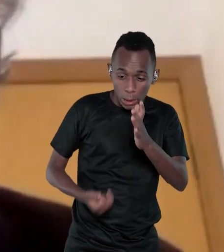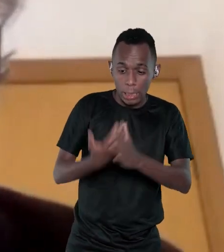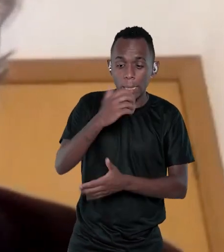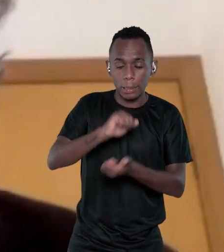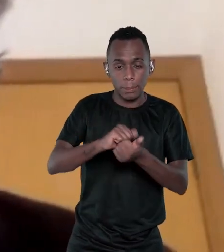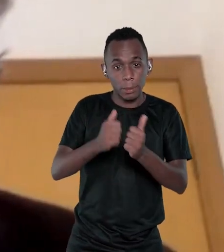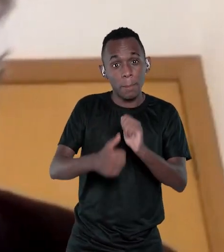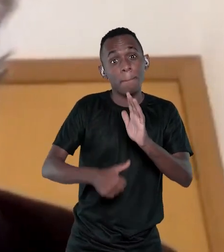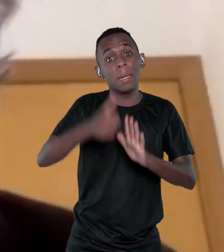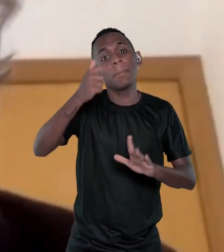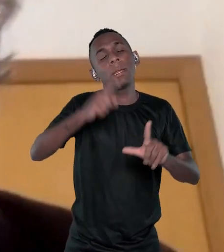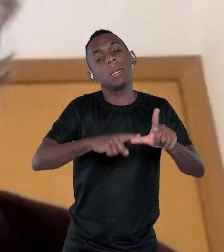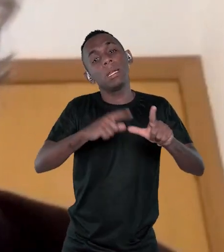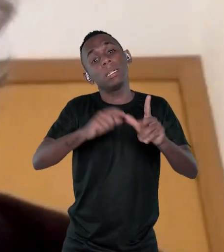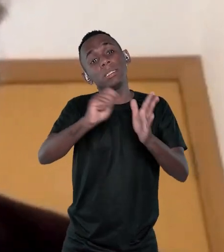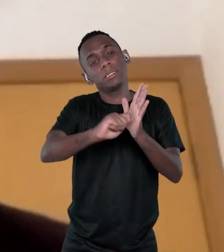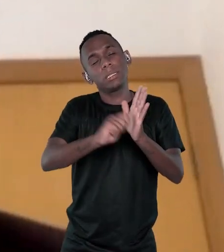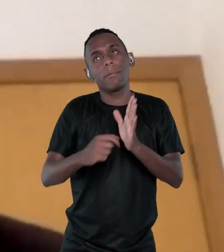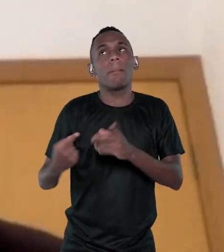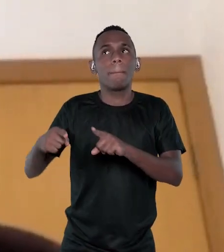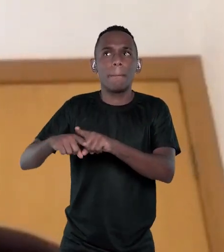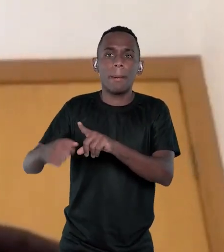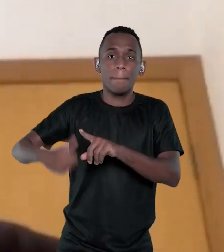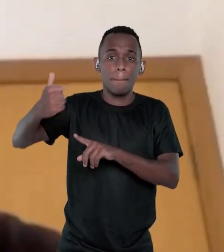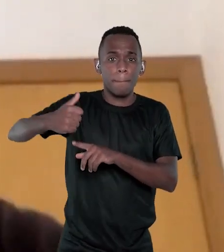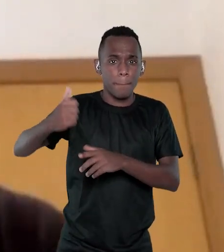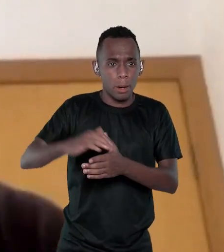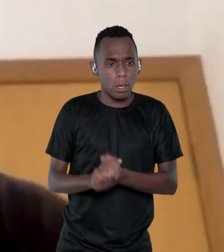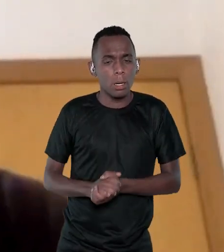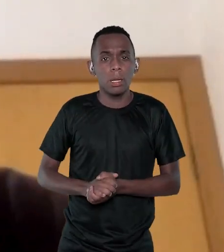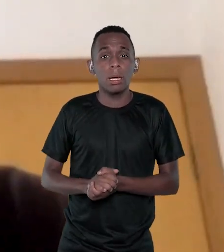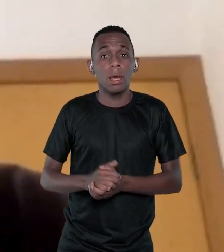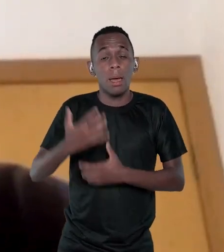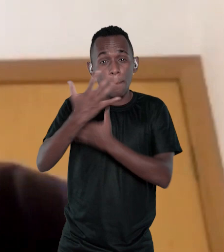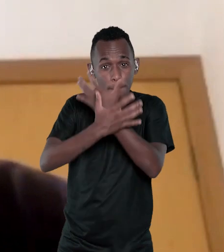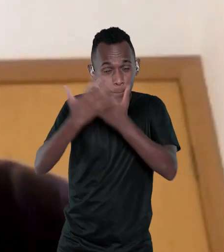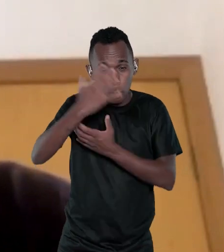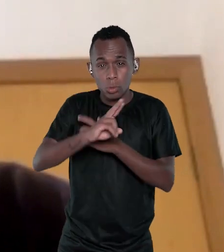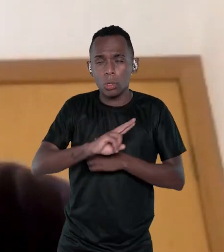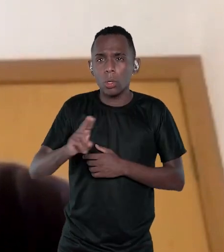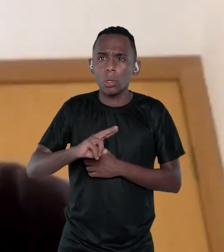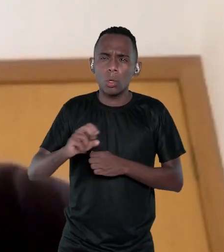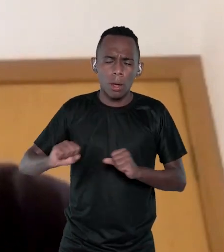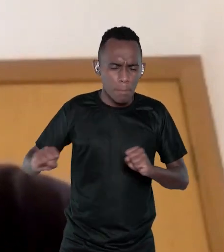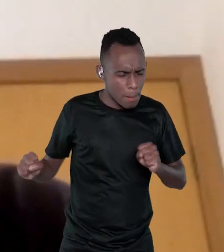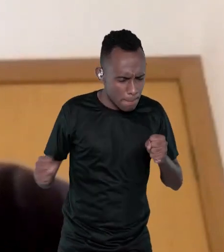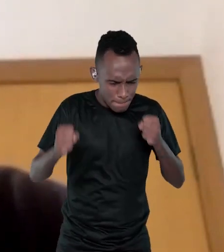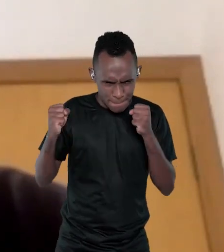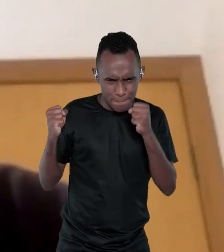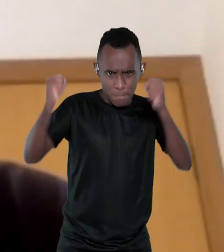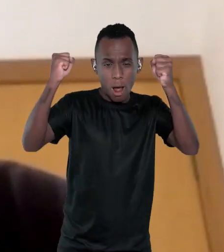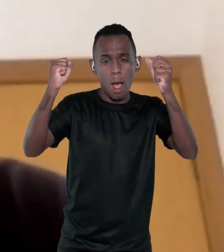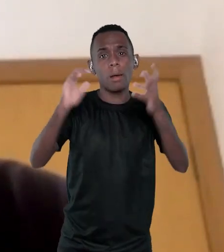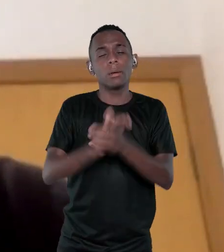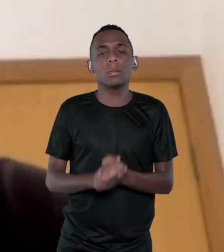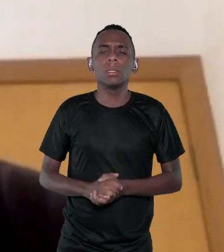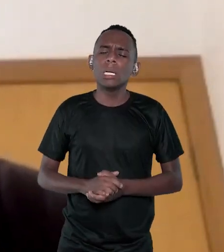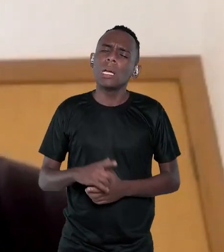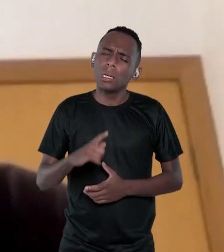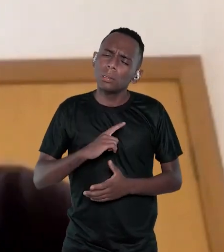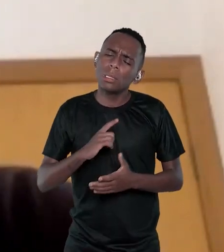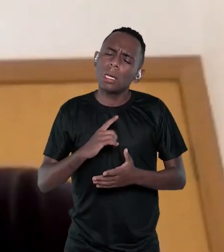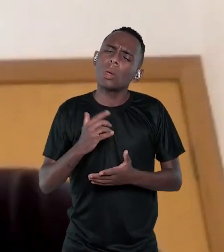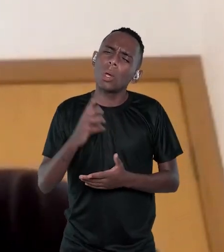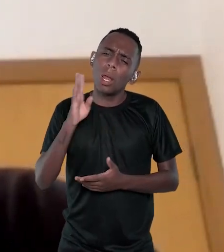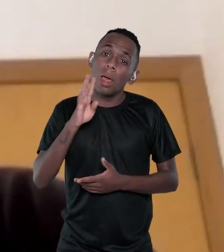E aí eu fiz a primeira música que eu fiz com ele, se chama Super-Herói. Essa